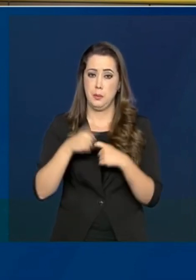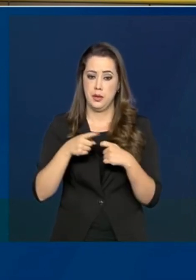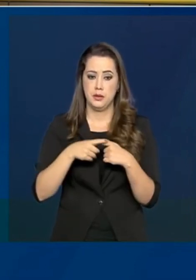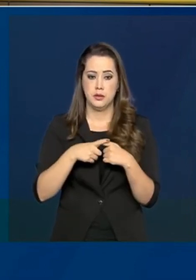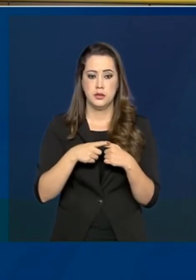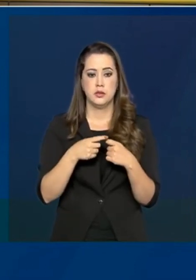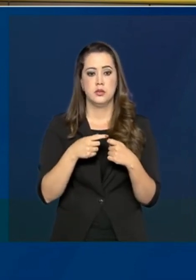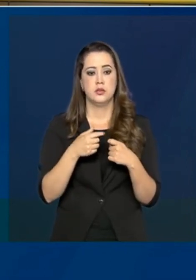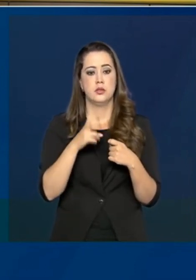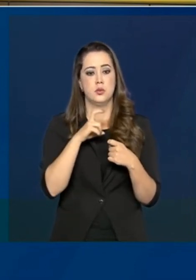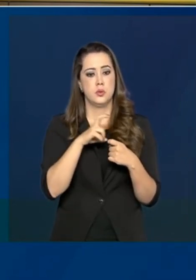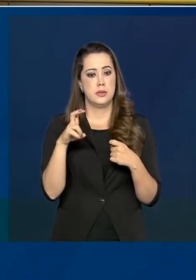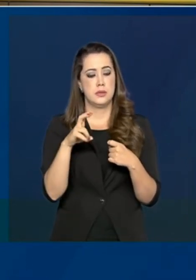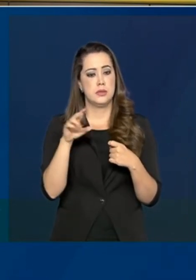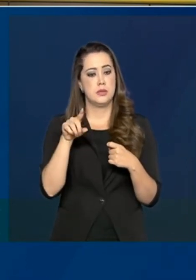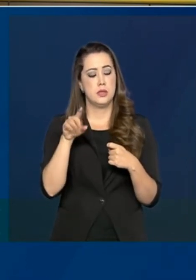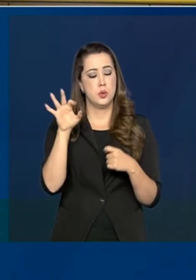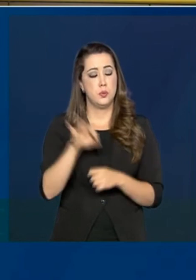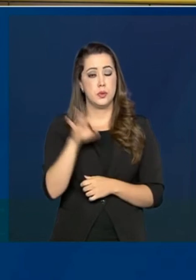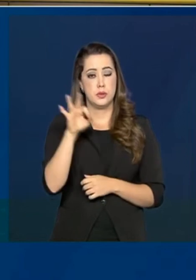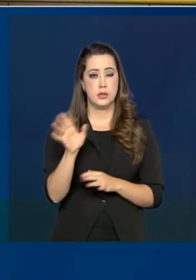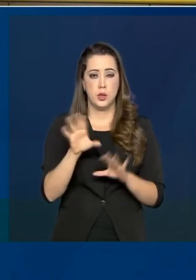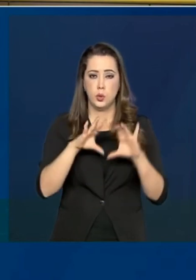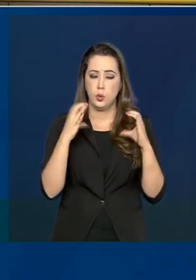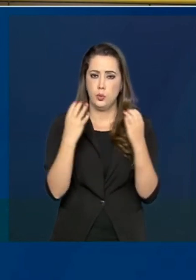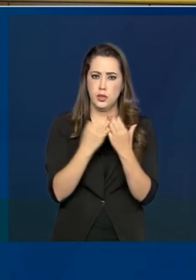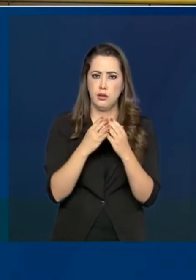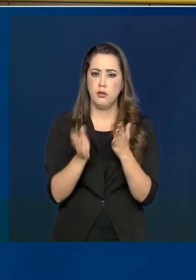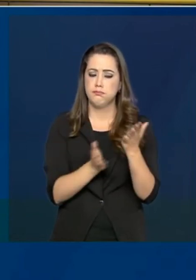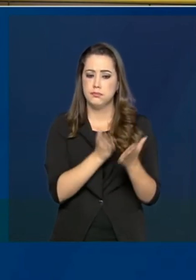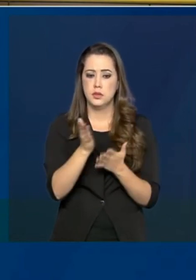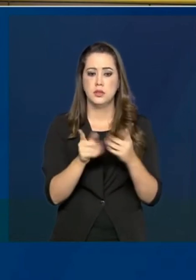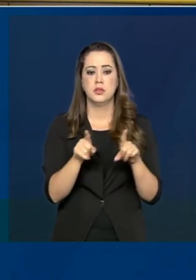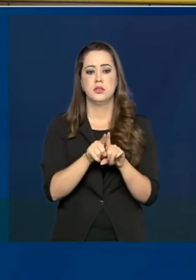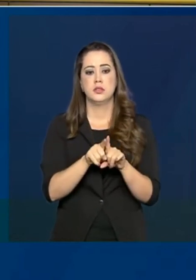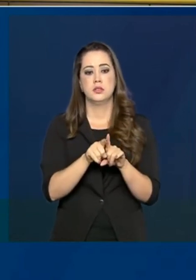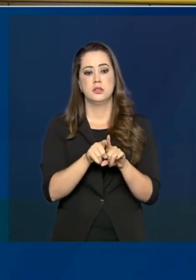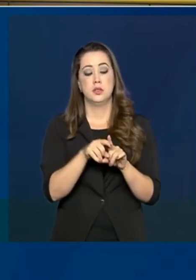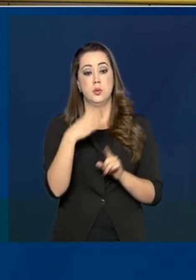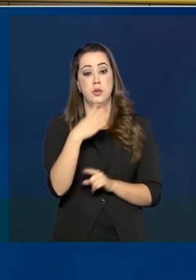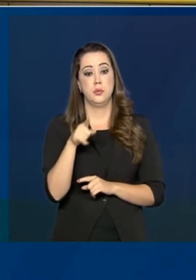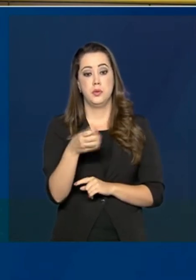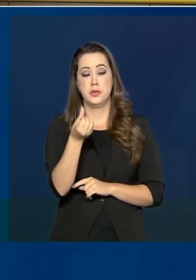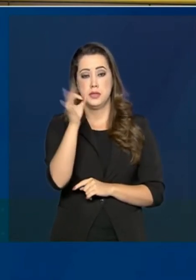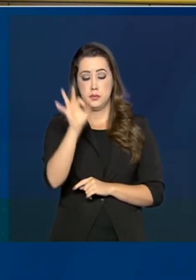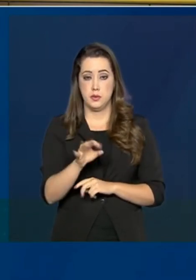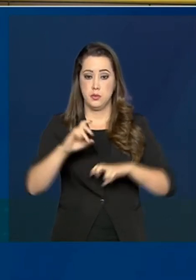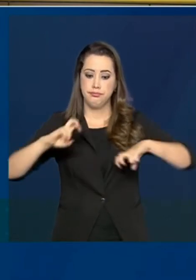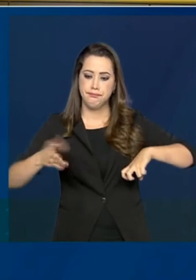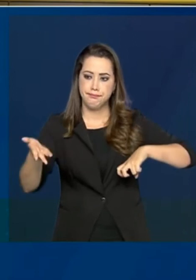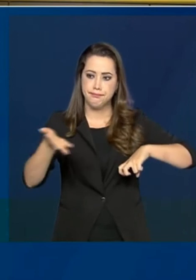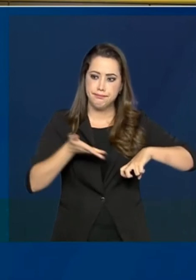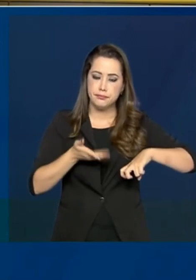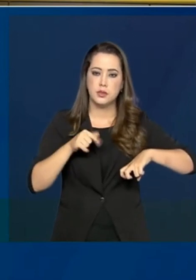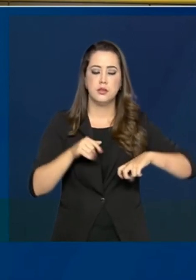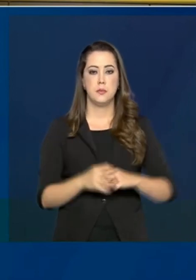agentes comunitários de saúde e 4,6% recepcionistas de unidades de saúde. Em relação aos casos graves de síndrome